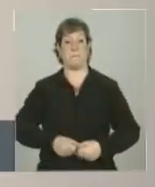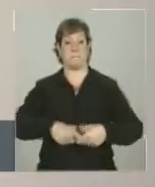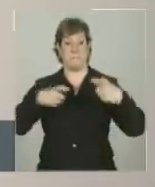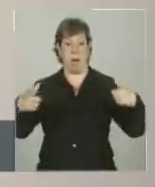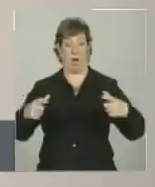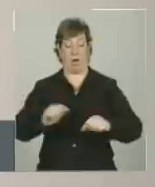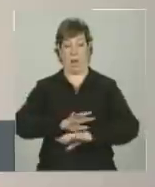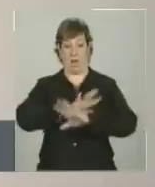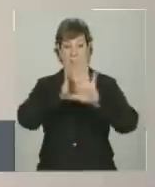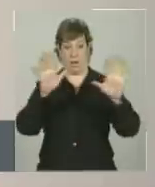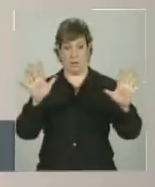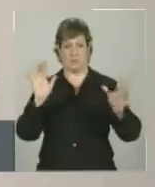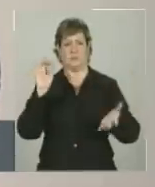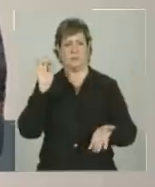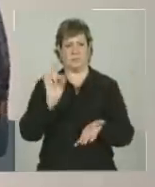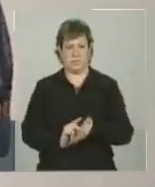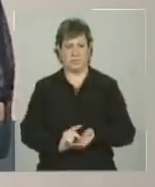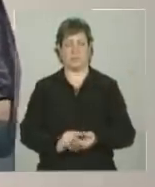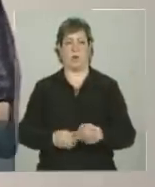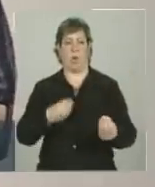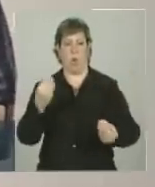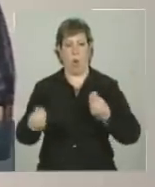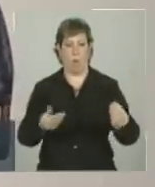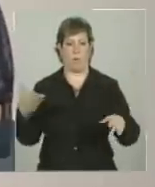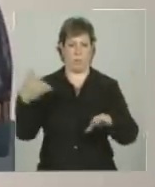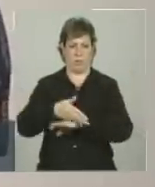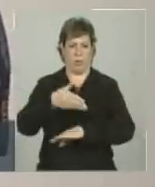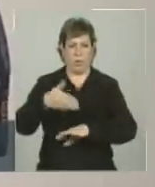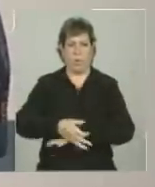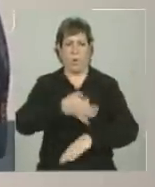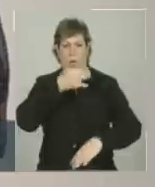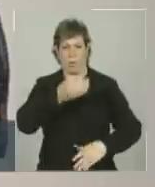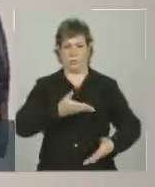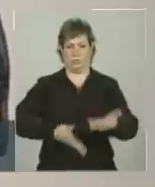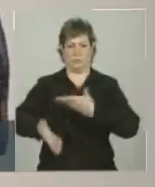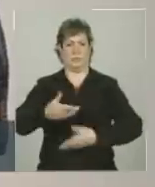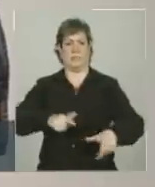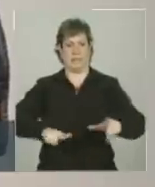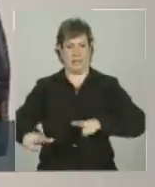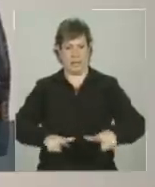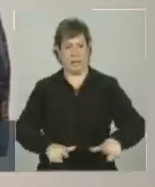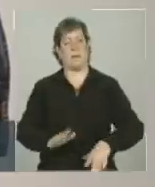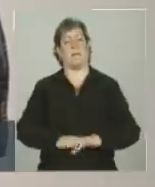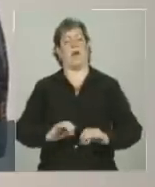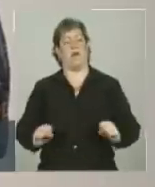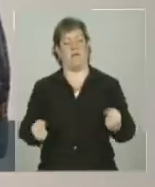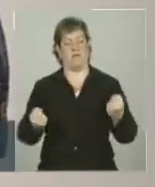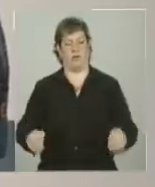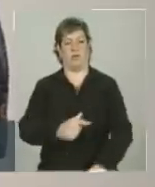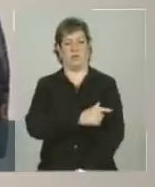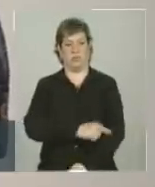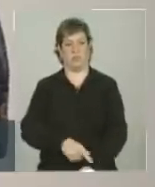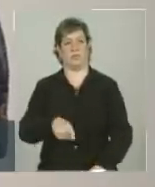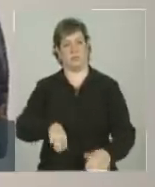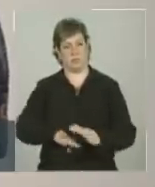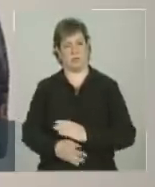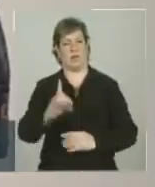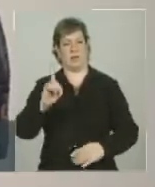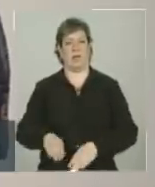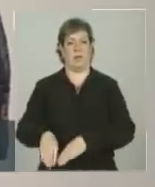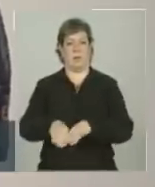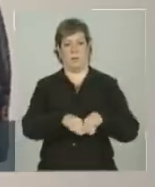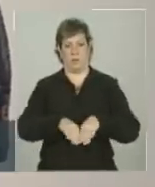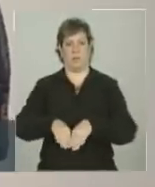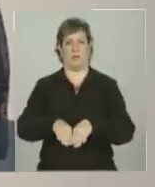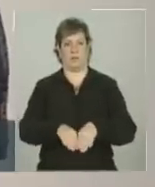mais efetivos forem os canais de participação e de gestão, mais forte e justa se torna a democracia.